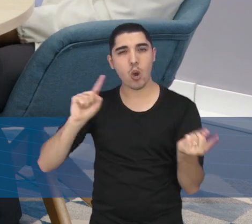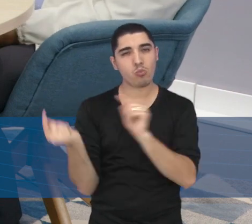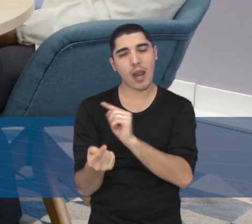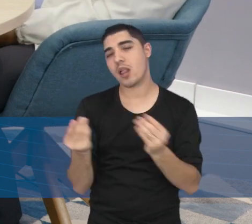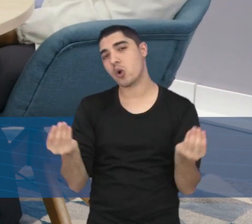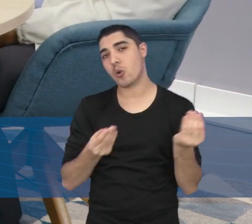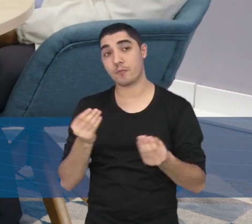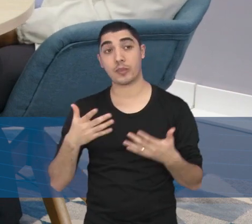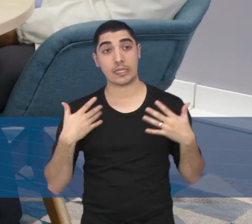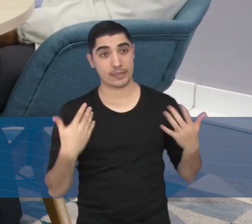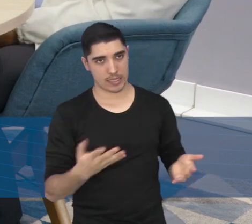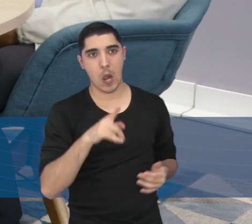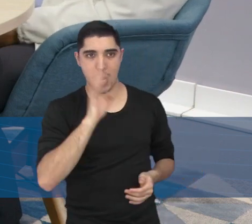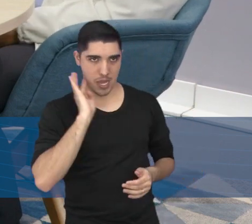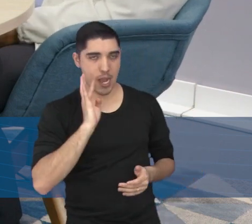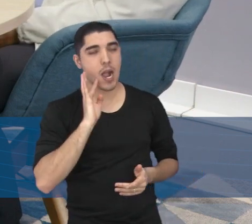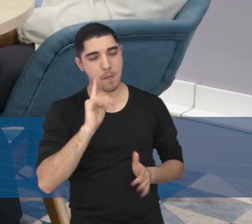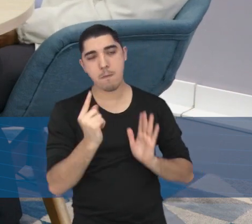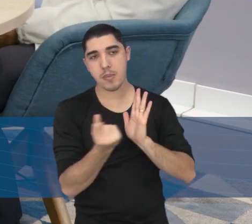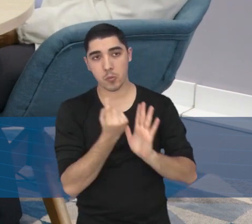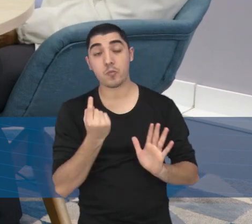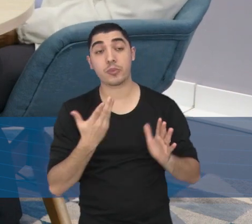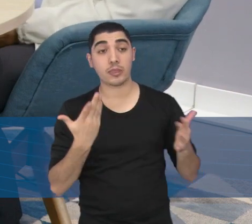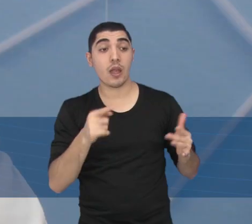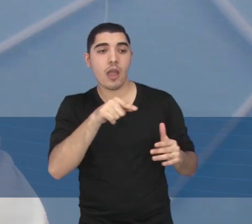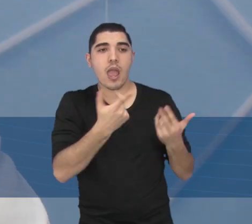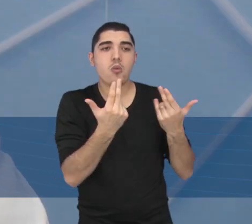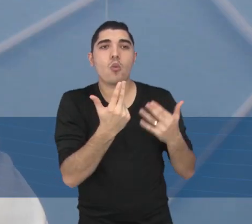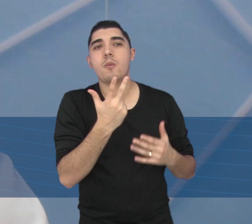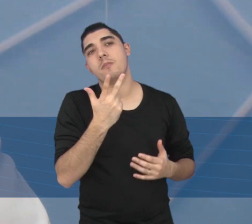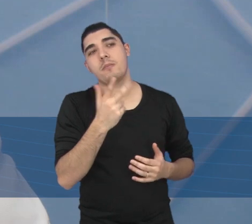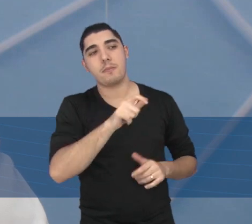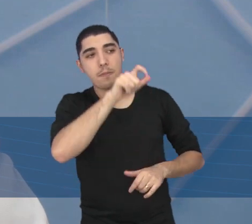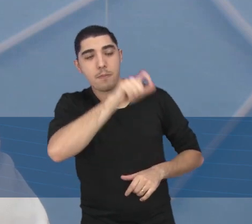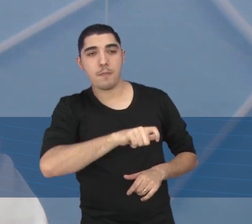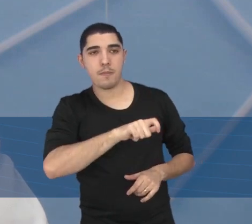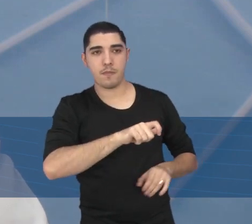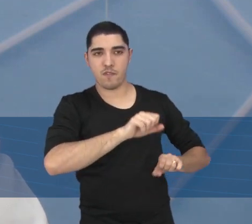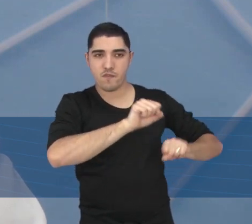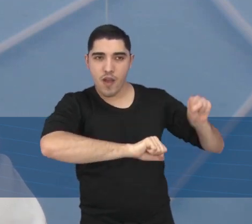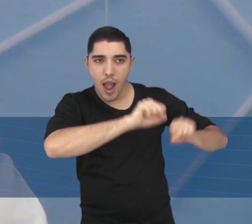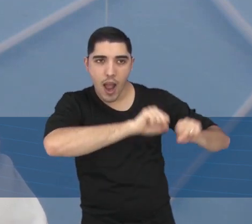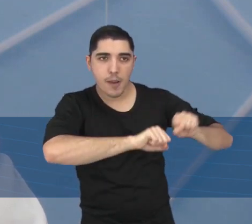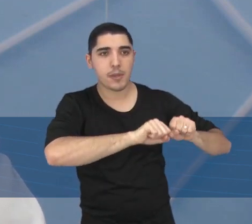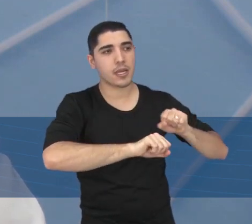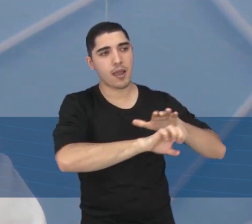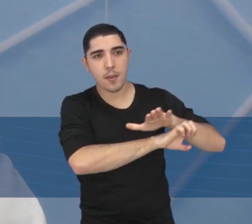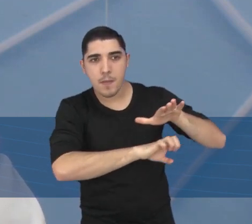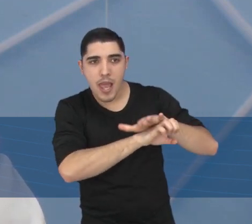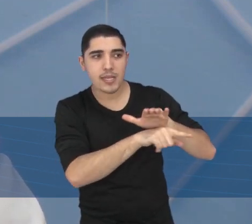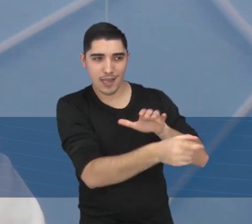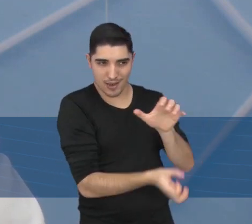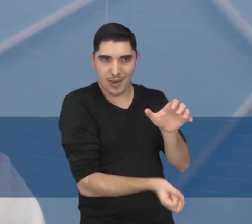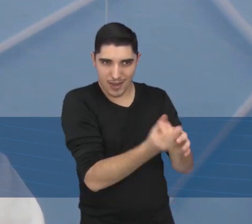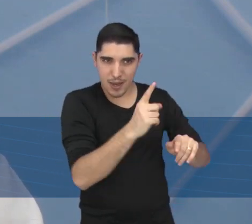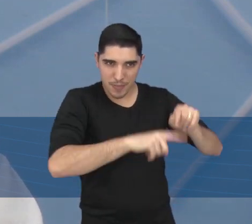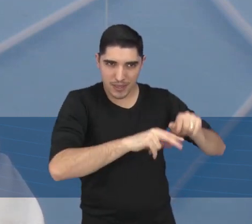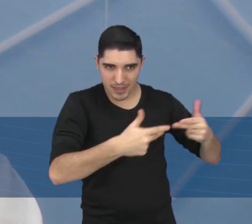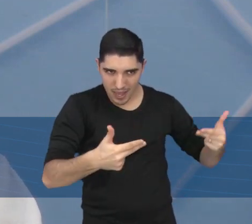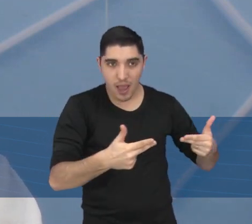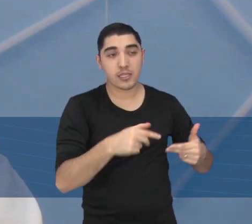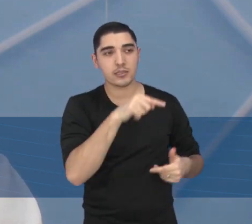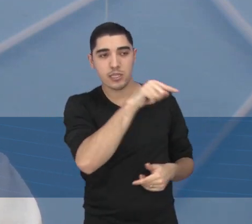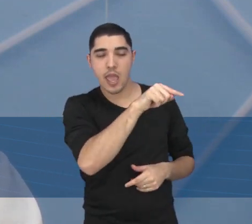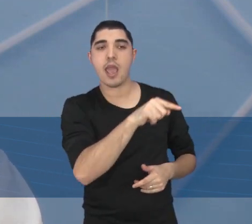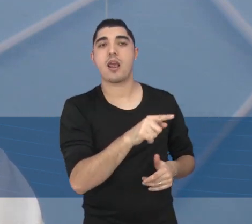Bom, a logística reversa ela seria um sistema criado pelos fabricantes, importadores, distribuidores e comerciantes